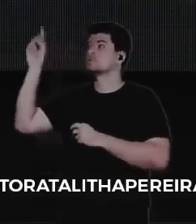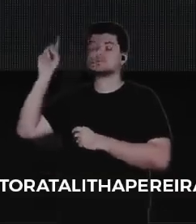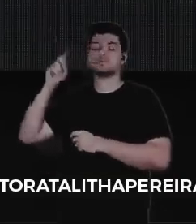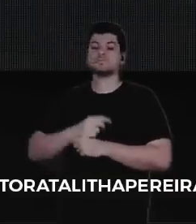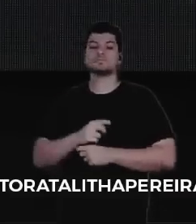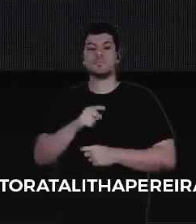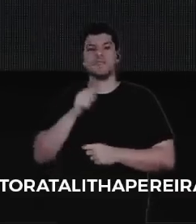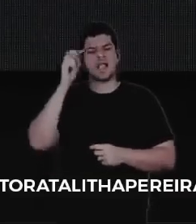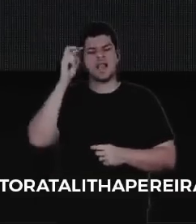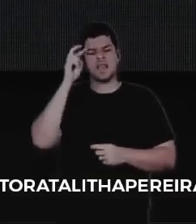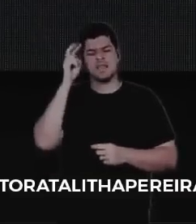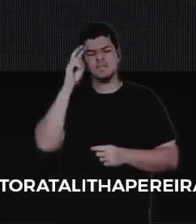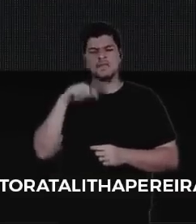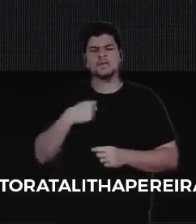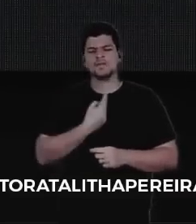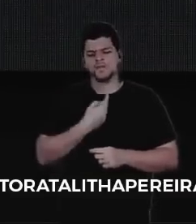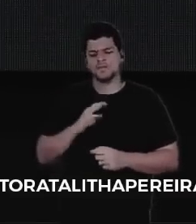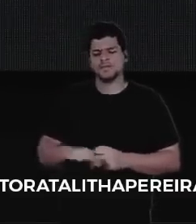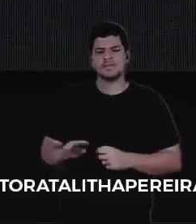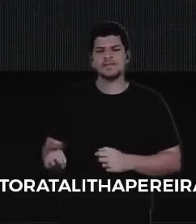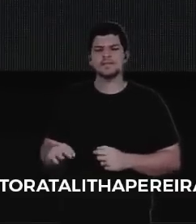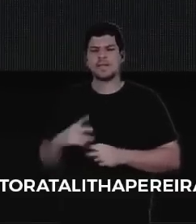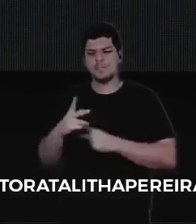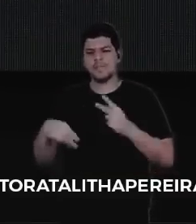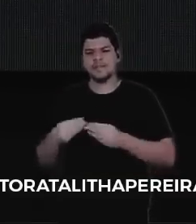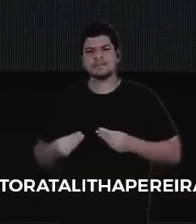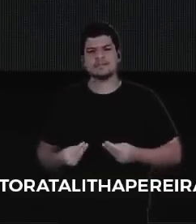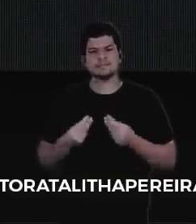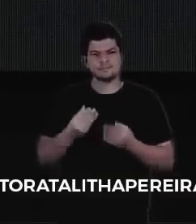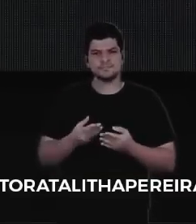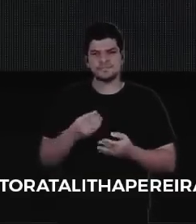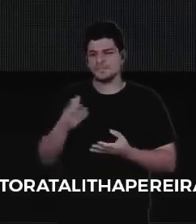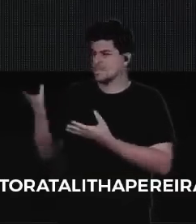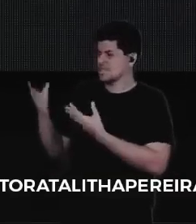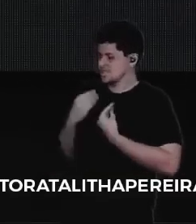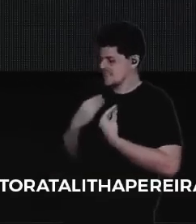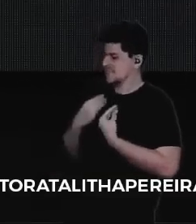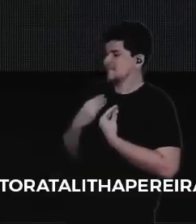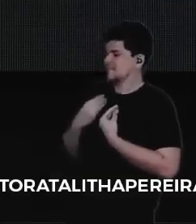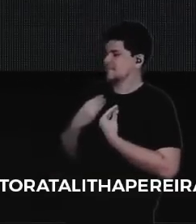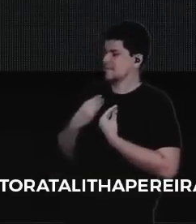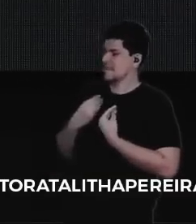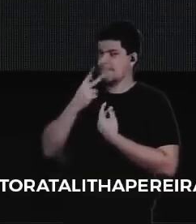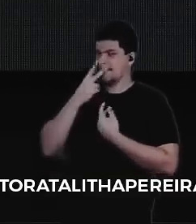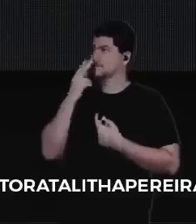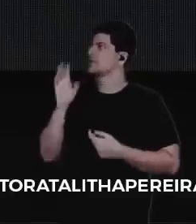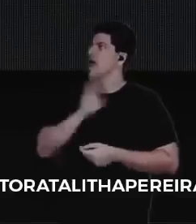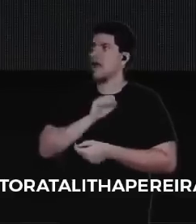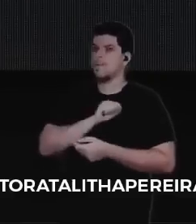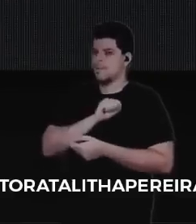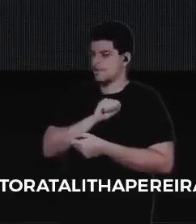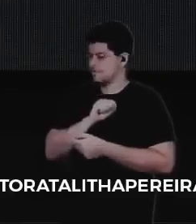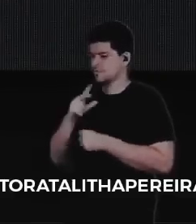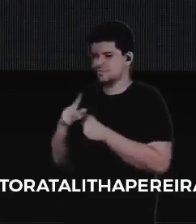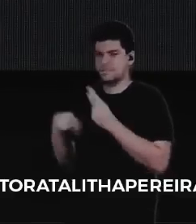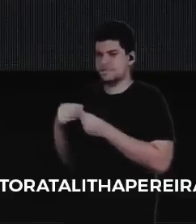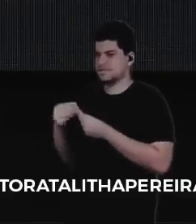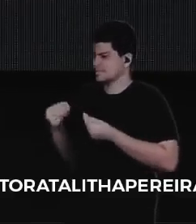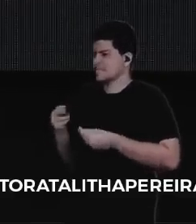Lembra quando a gente era criança, a gente ganhava um brinquedinho e a gente ficava apaixonado por esse